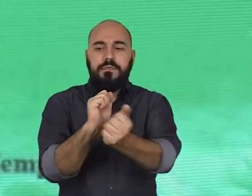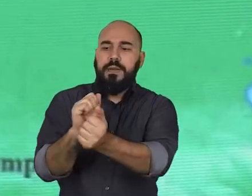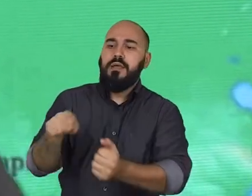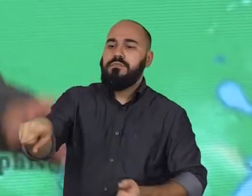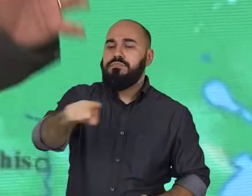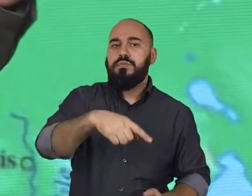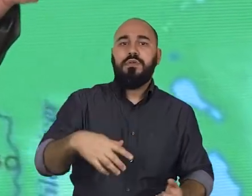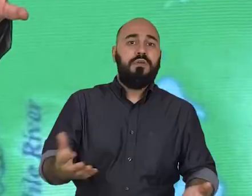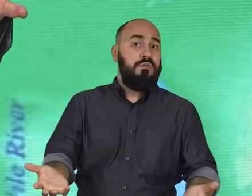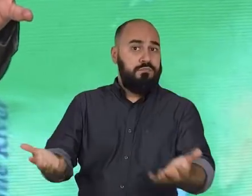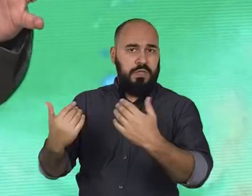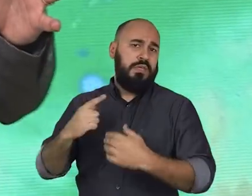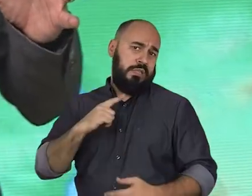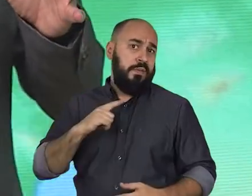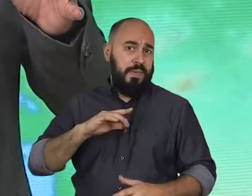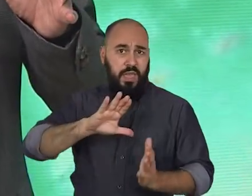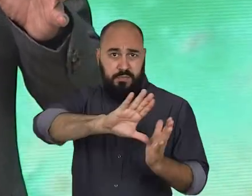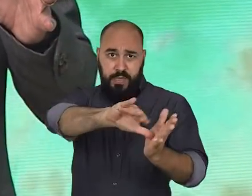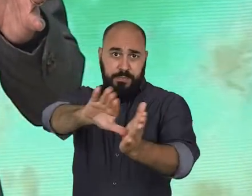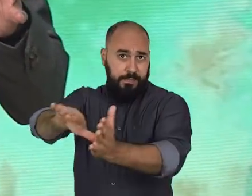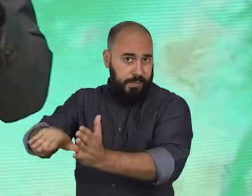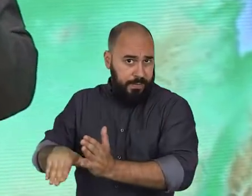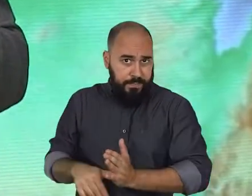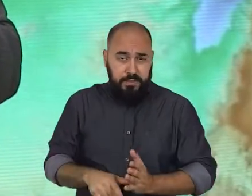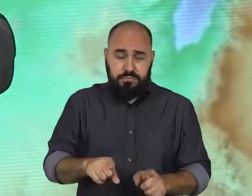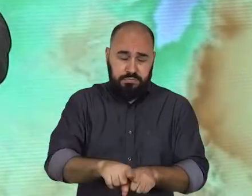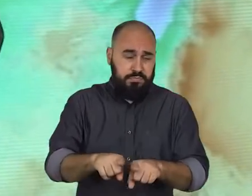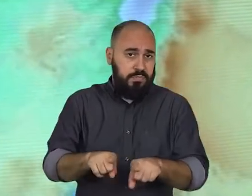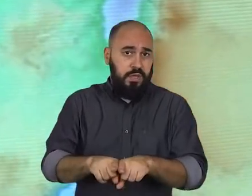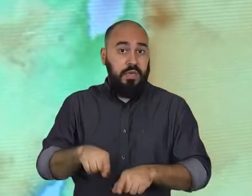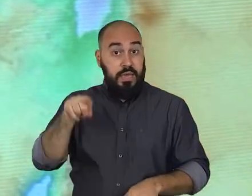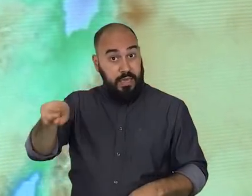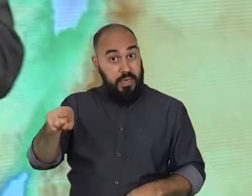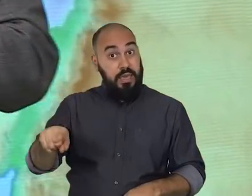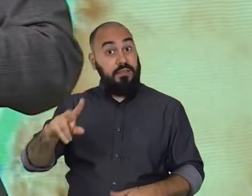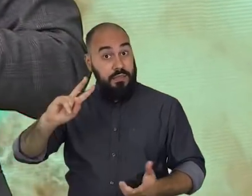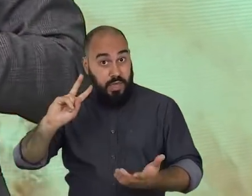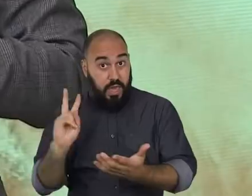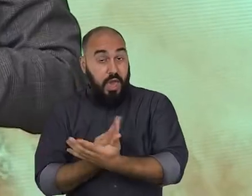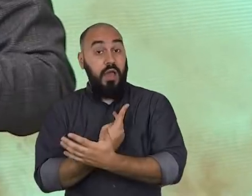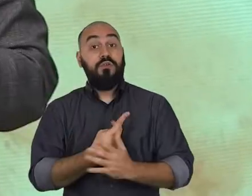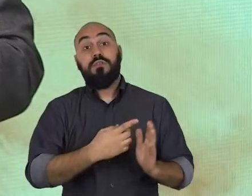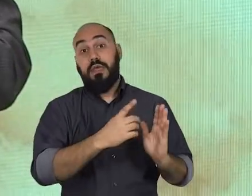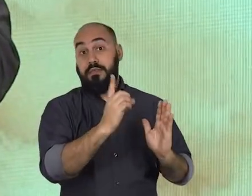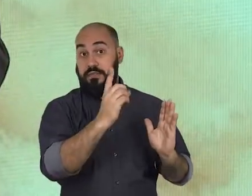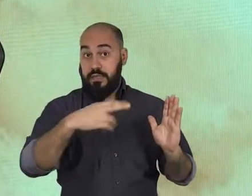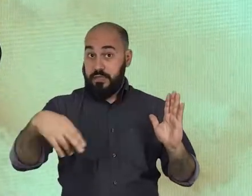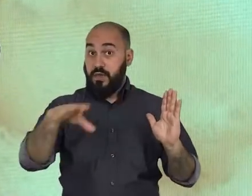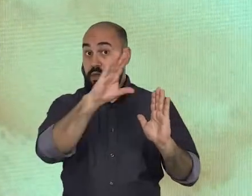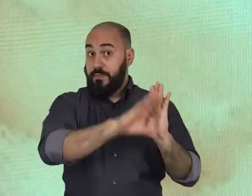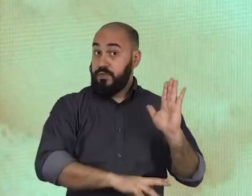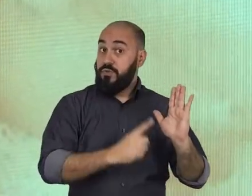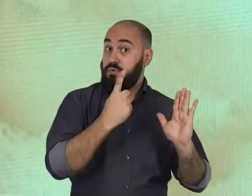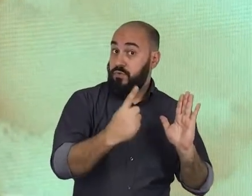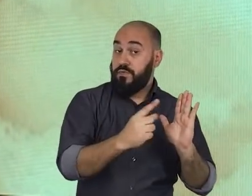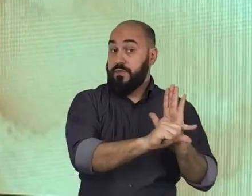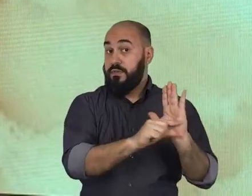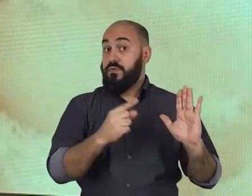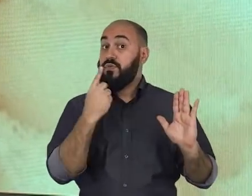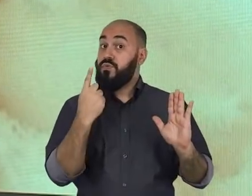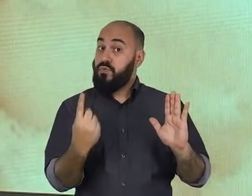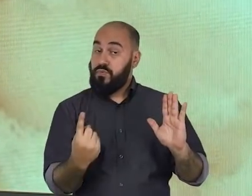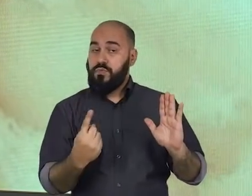fez pilhagens. É este movimento que estaria de acordo com o evento de Daniel capítulo 1, versículo 1. Só que